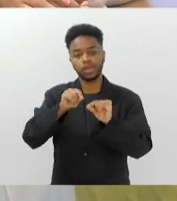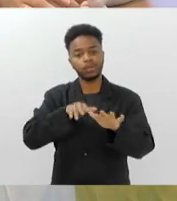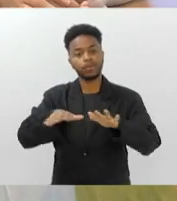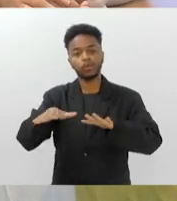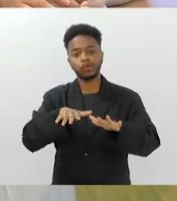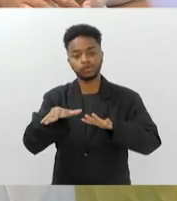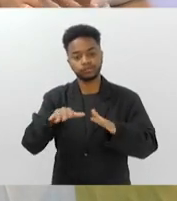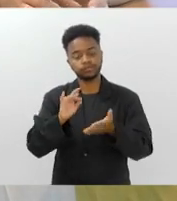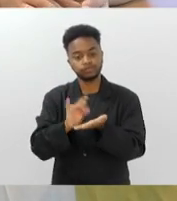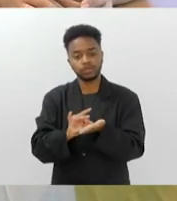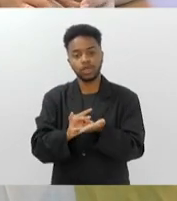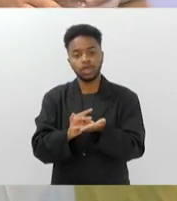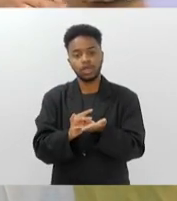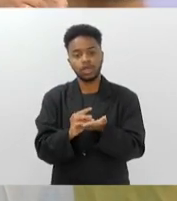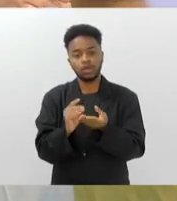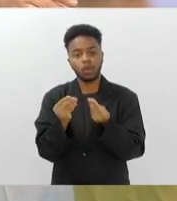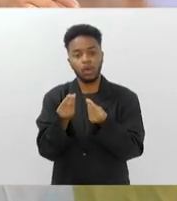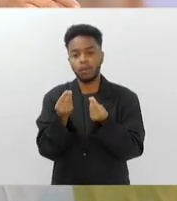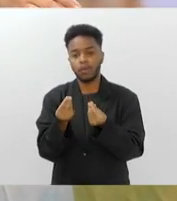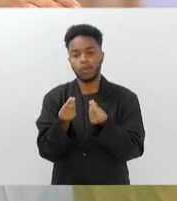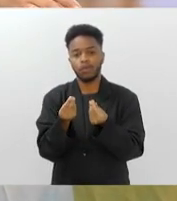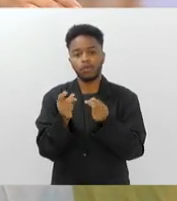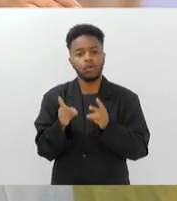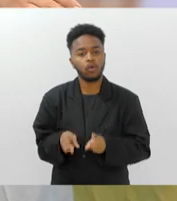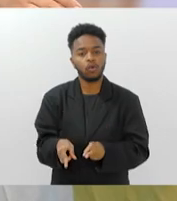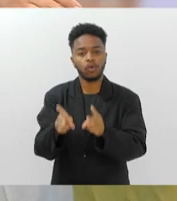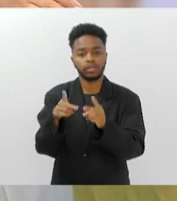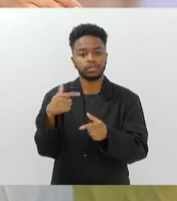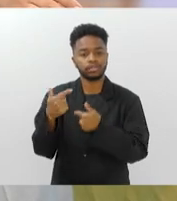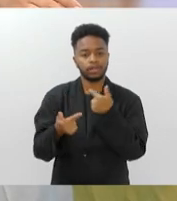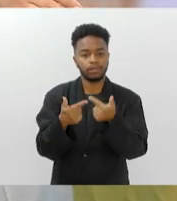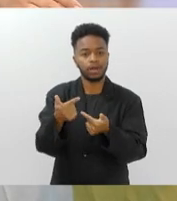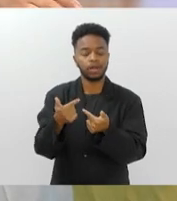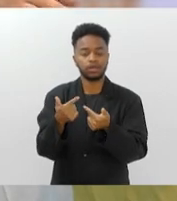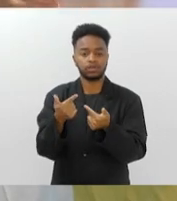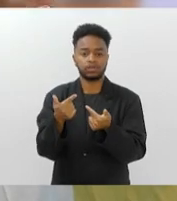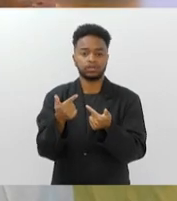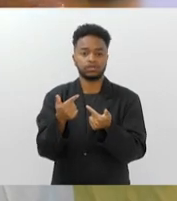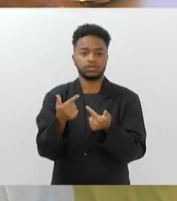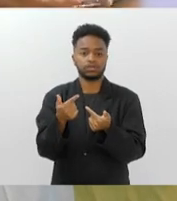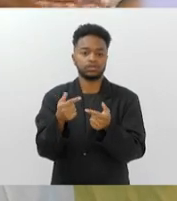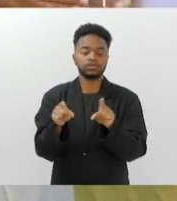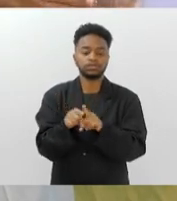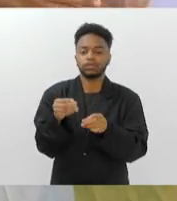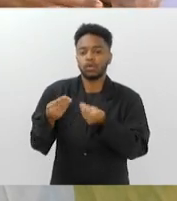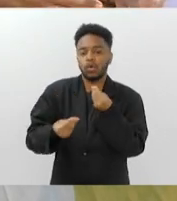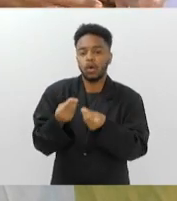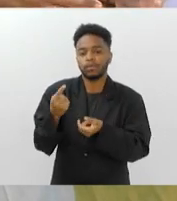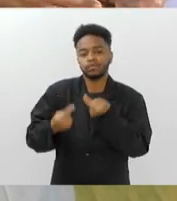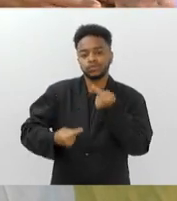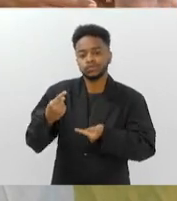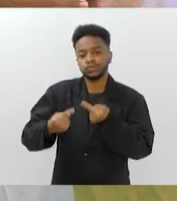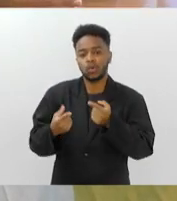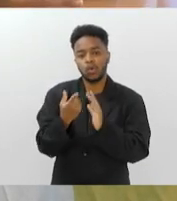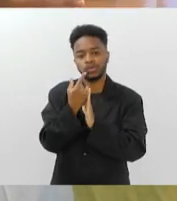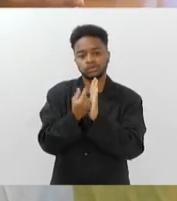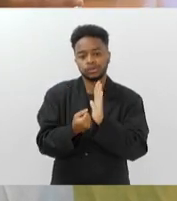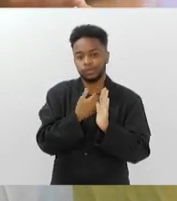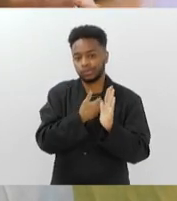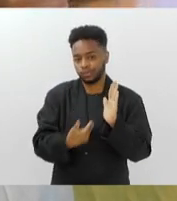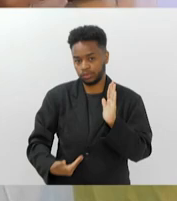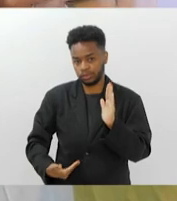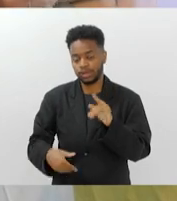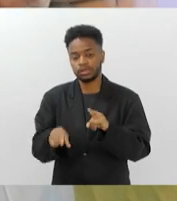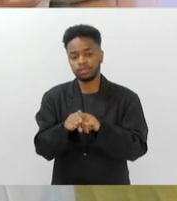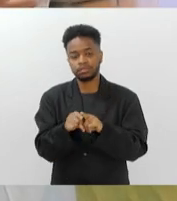É de fato não é a continuidade desse trabalho é é o a discussão do orçamento público né